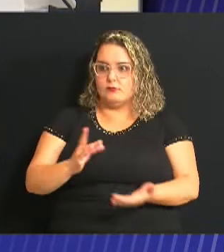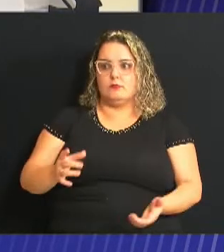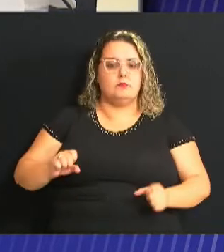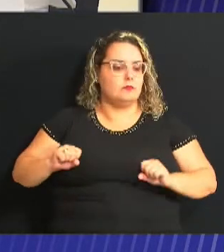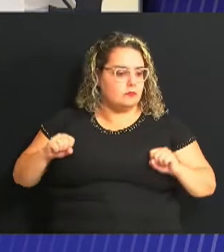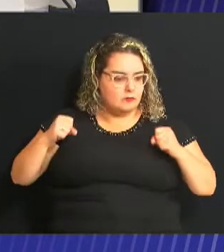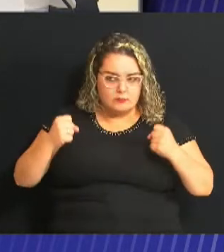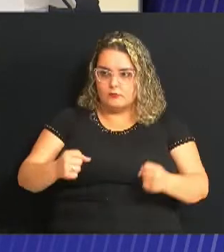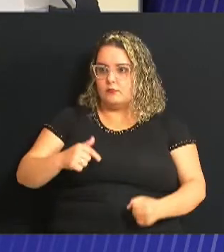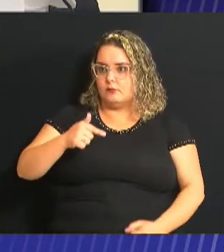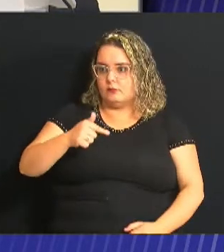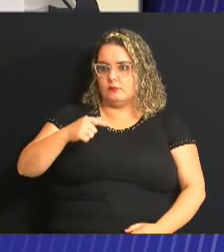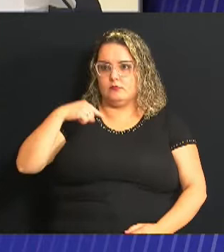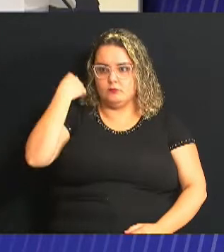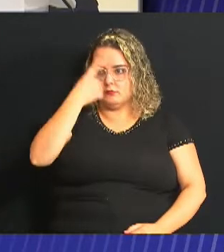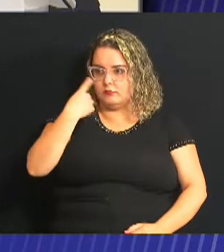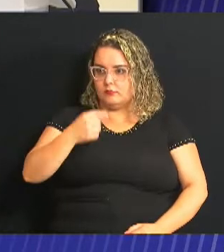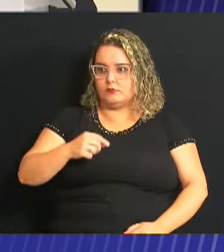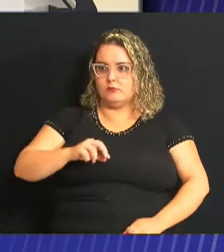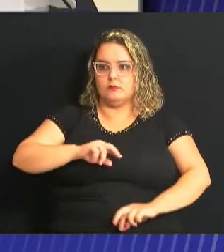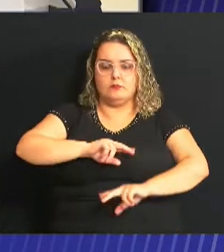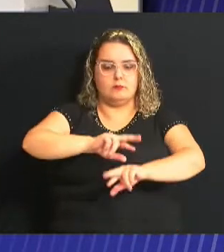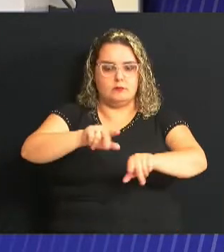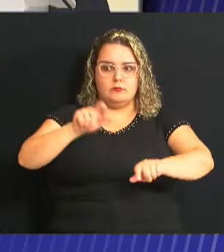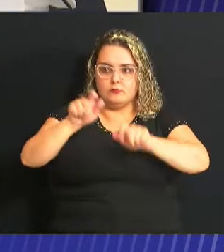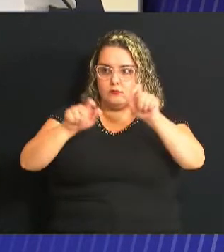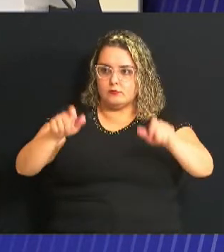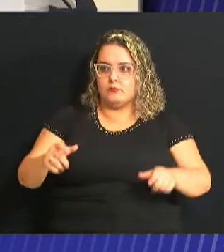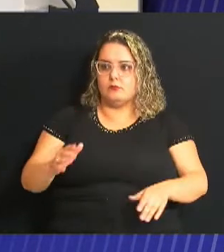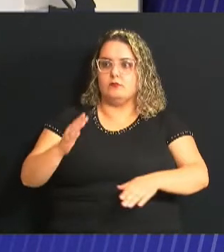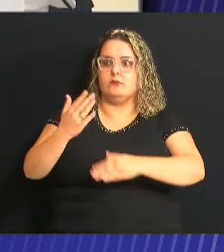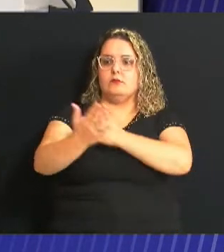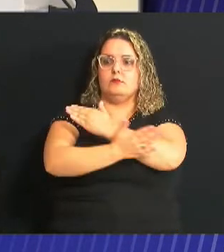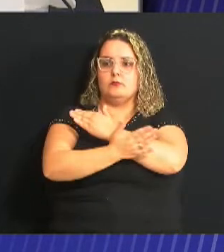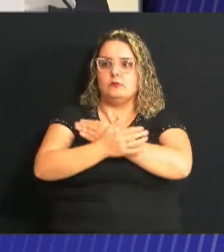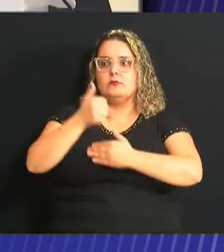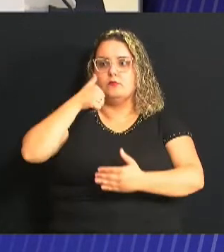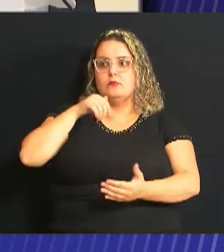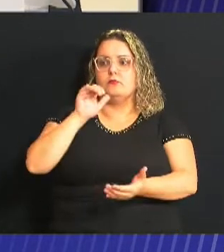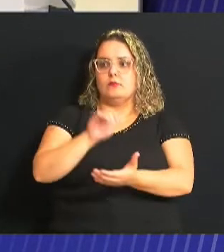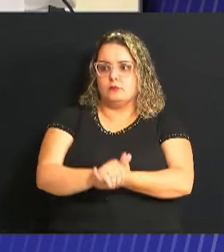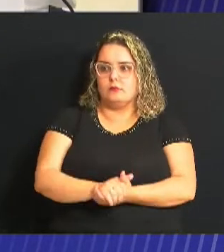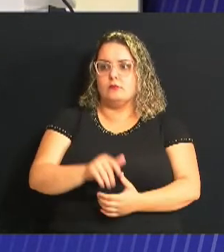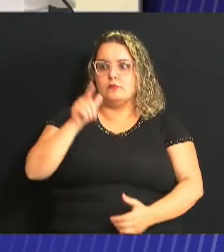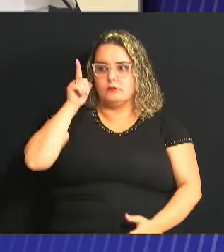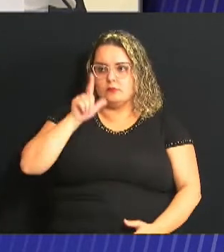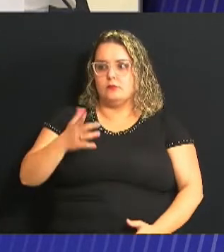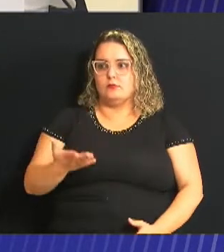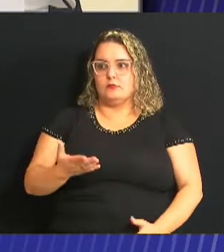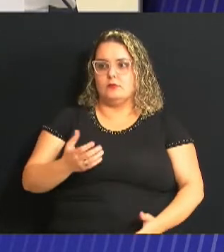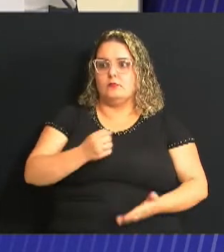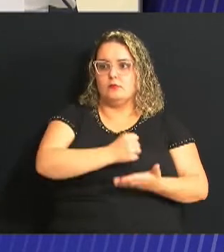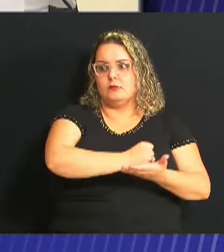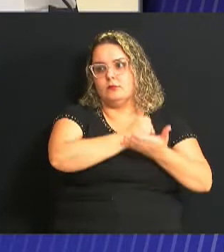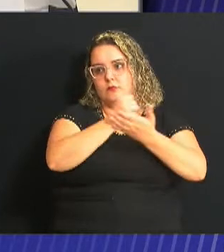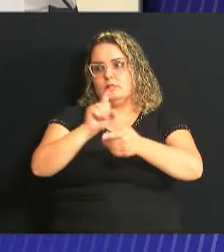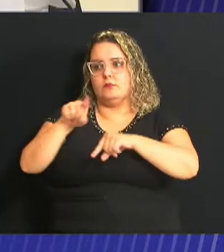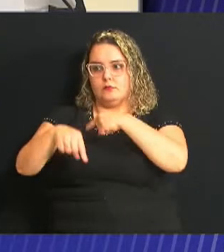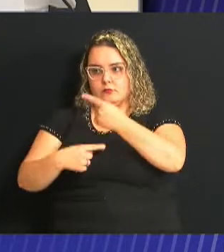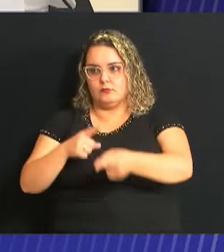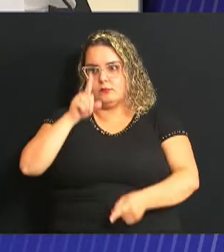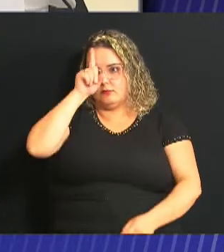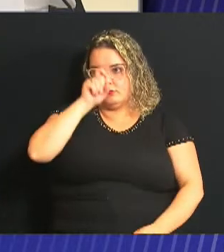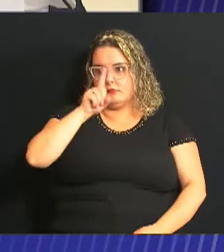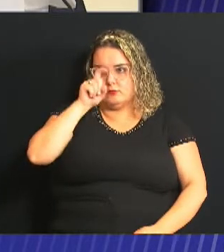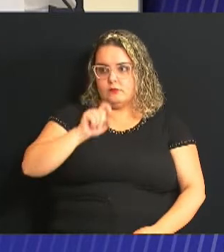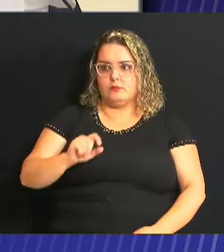7 horas, com muita gente ajudando a minha esposa, mas ela conseguiu tirar. e me levar para outro hospital, onde